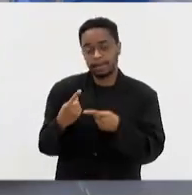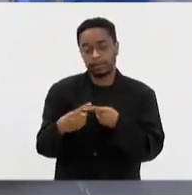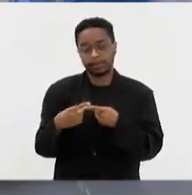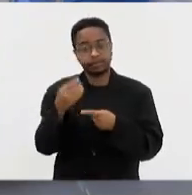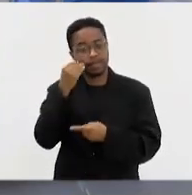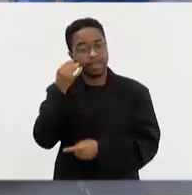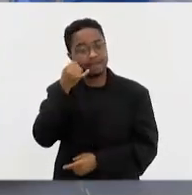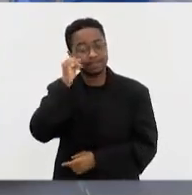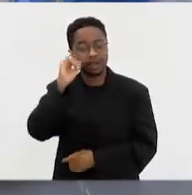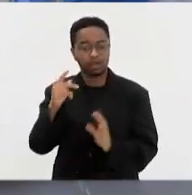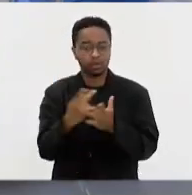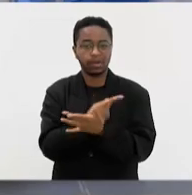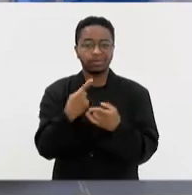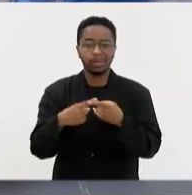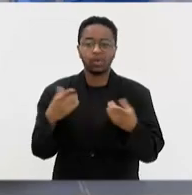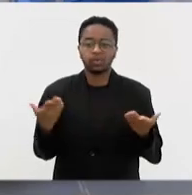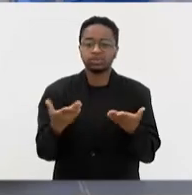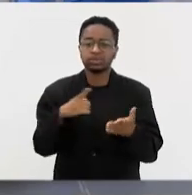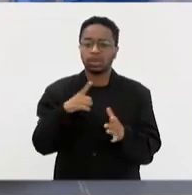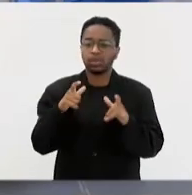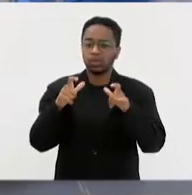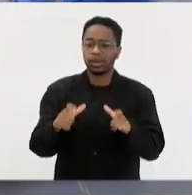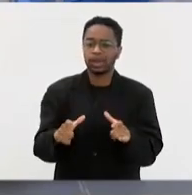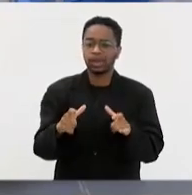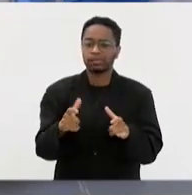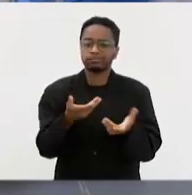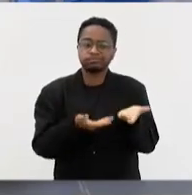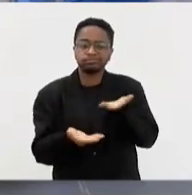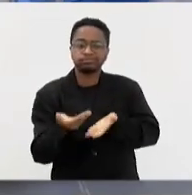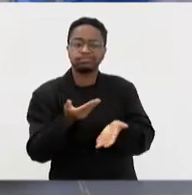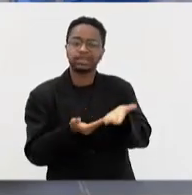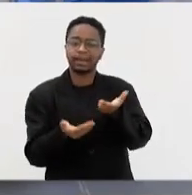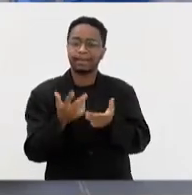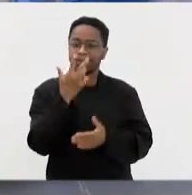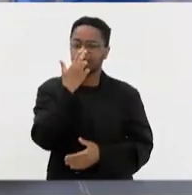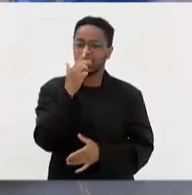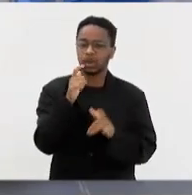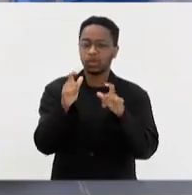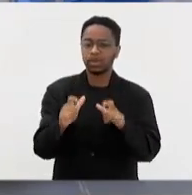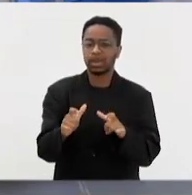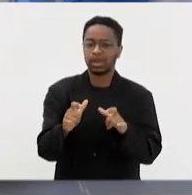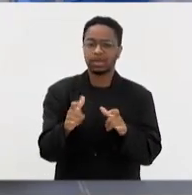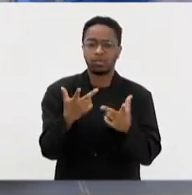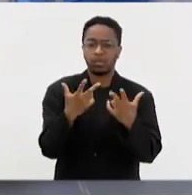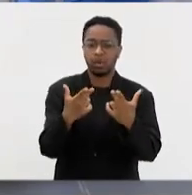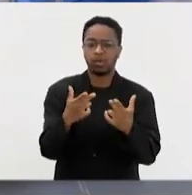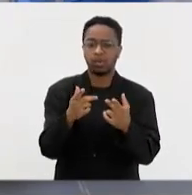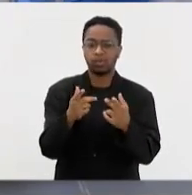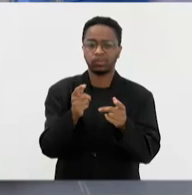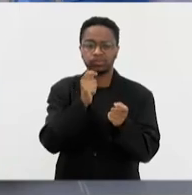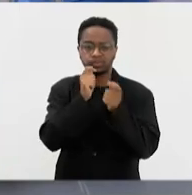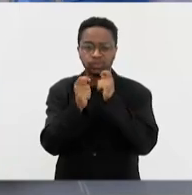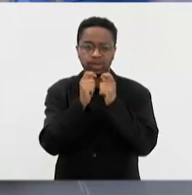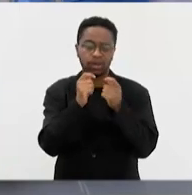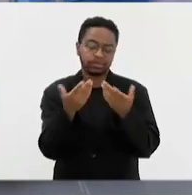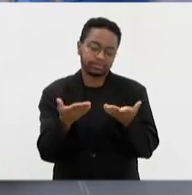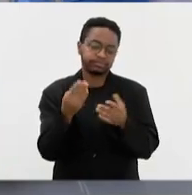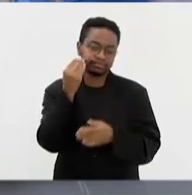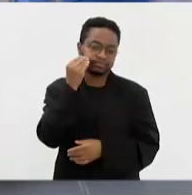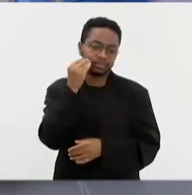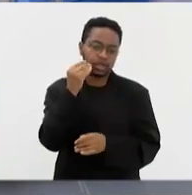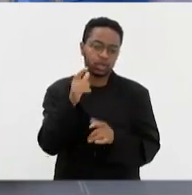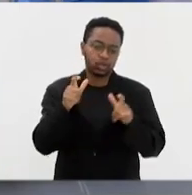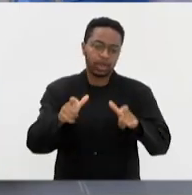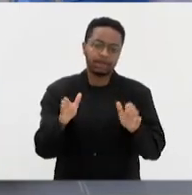têm um espaço compartilhado, como se fosse um espaço de uma redação de um jornal, então que a gente tivesse. Então, na verdade,